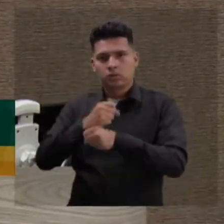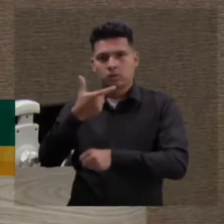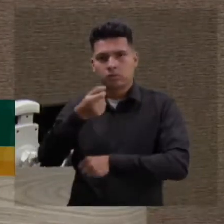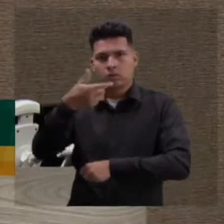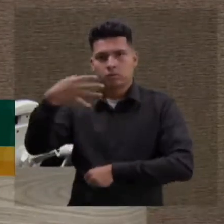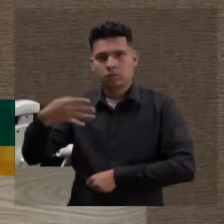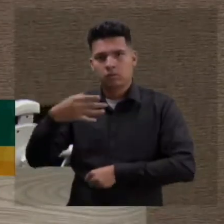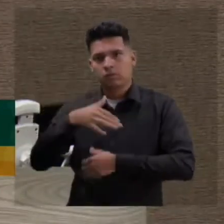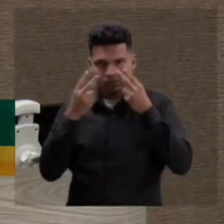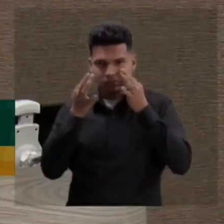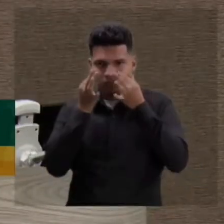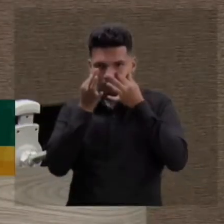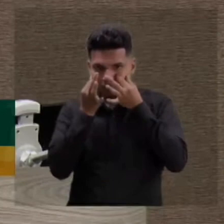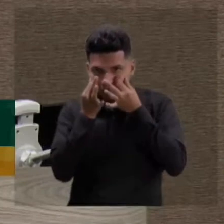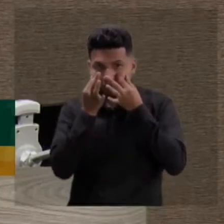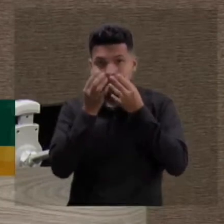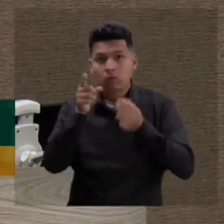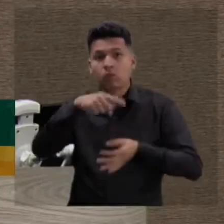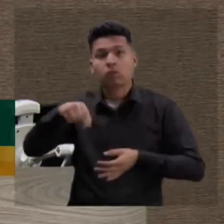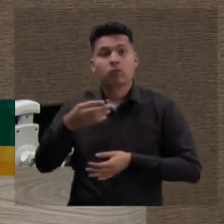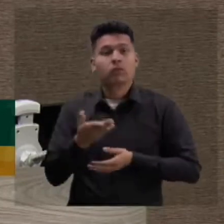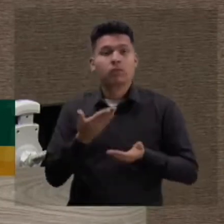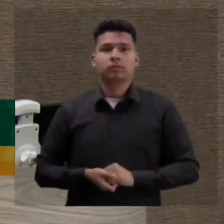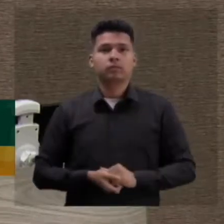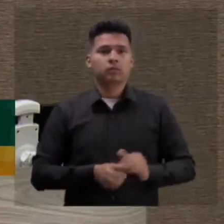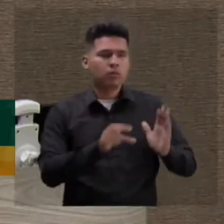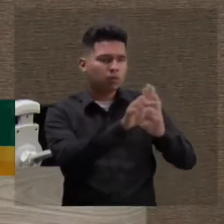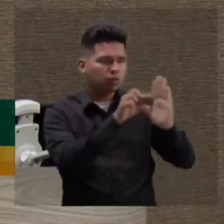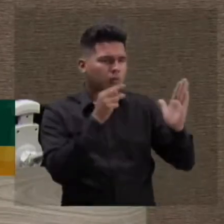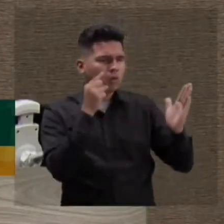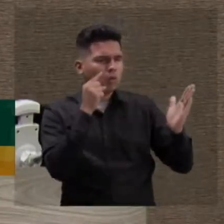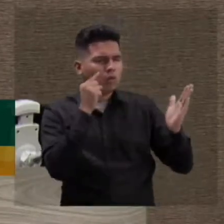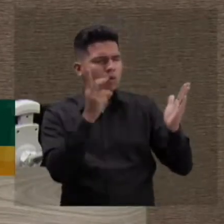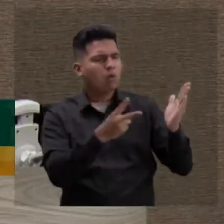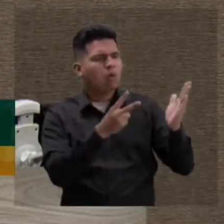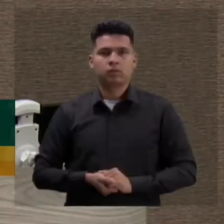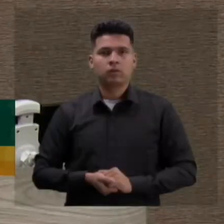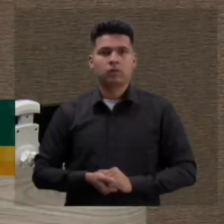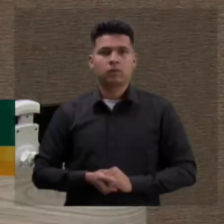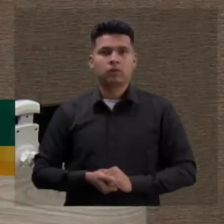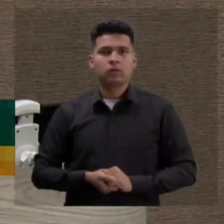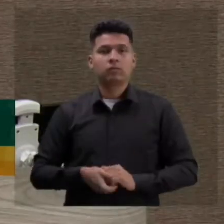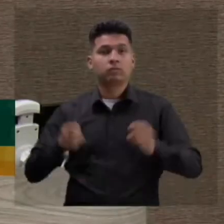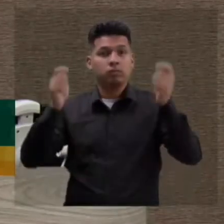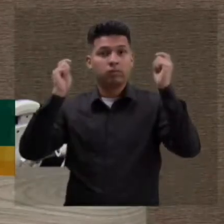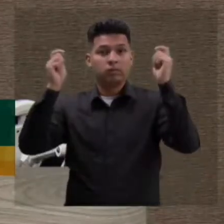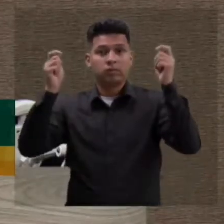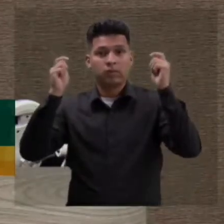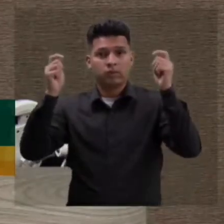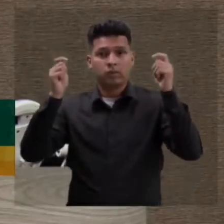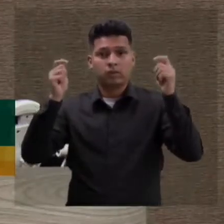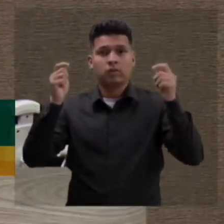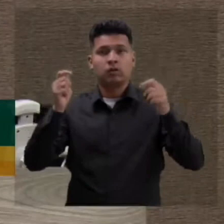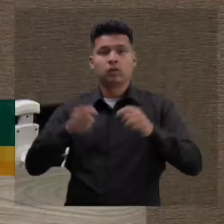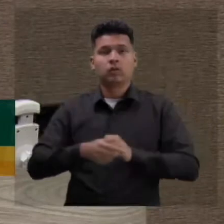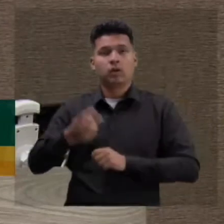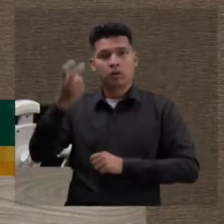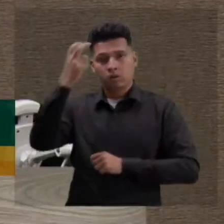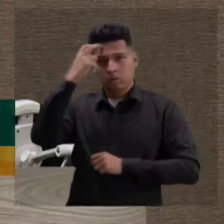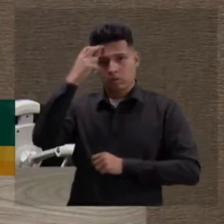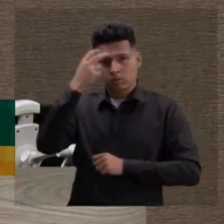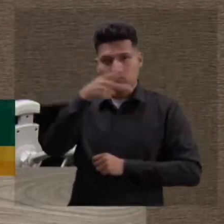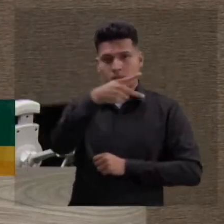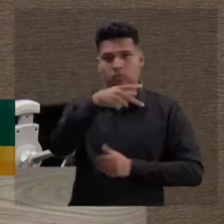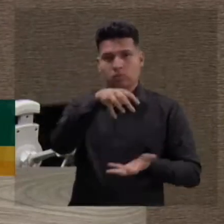2024 a 2027. A resolução reconhece as manifestações da cultura popular dos povos